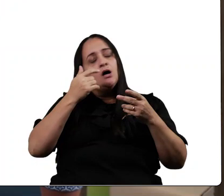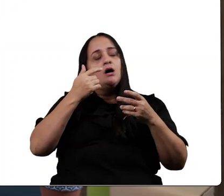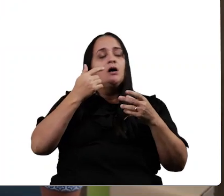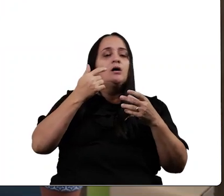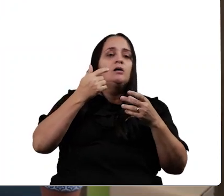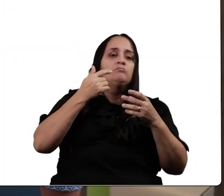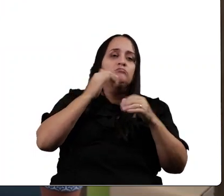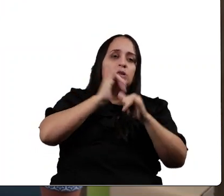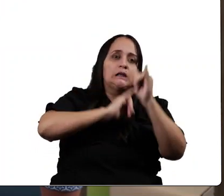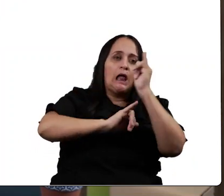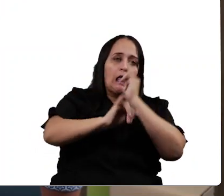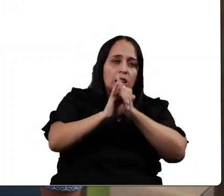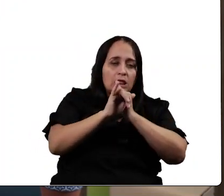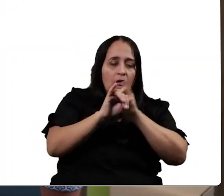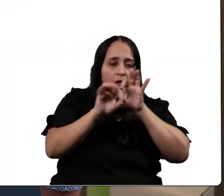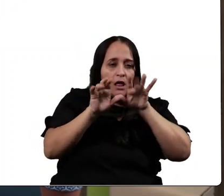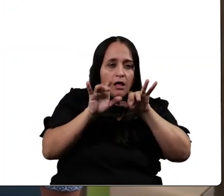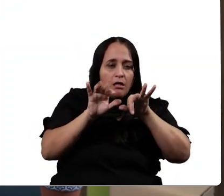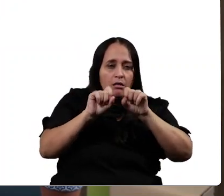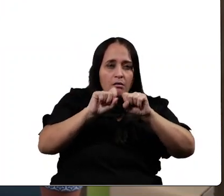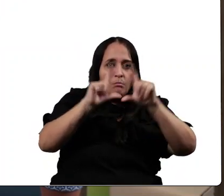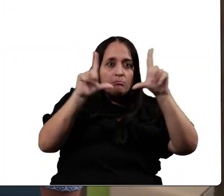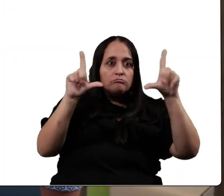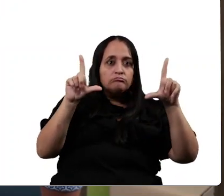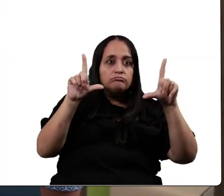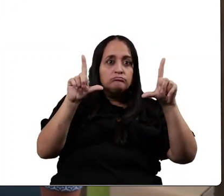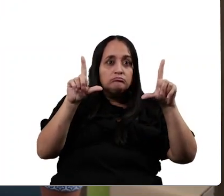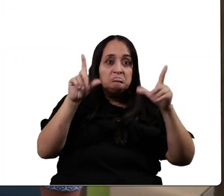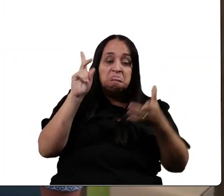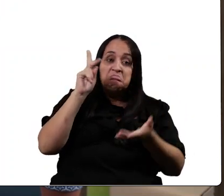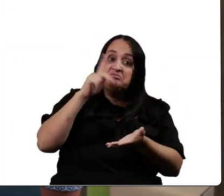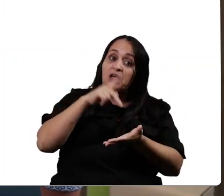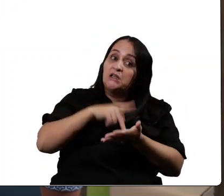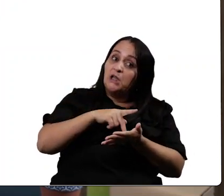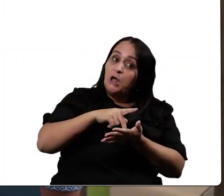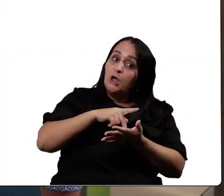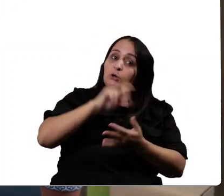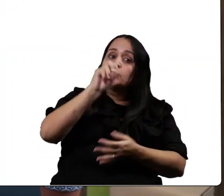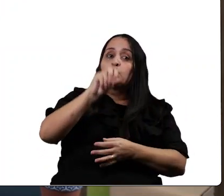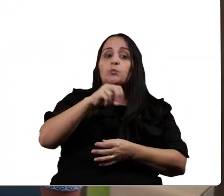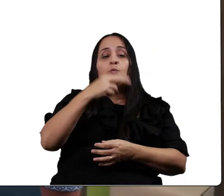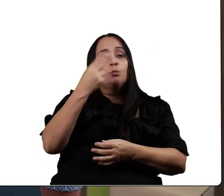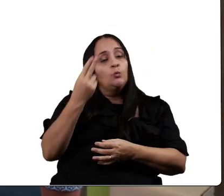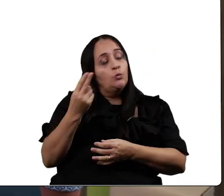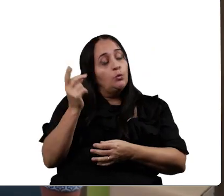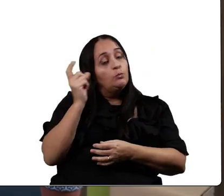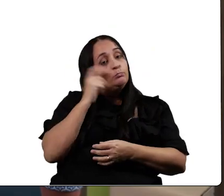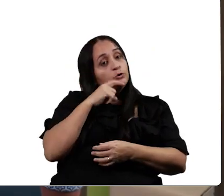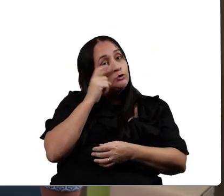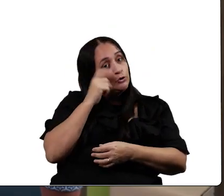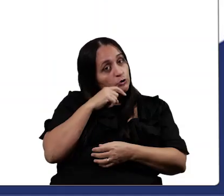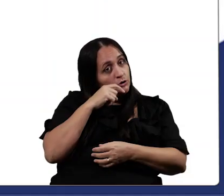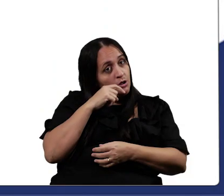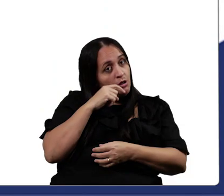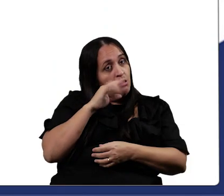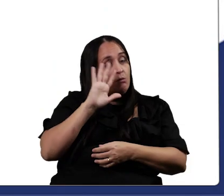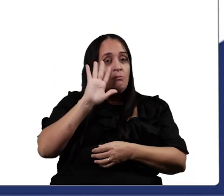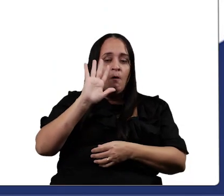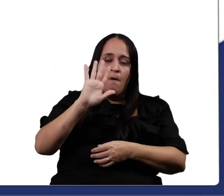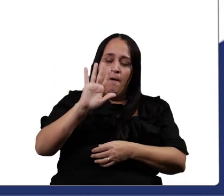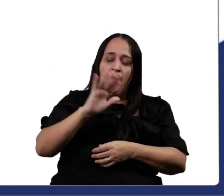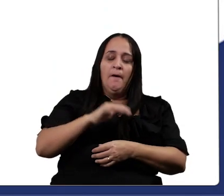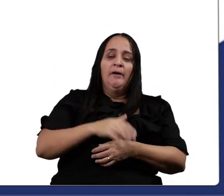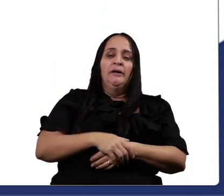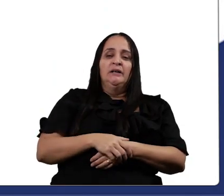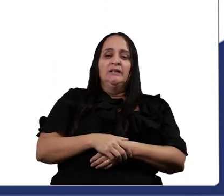alguém, você ficar antenado para ver se é fato de verdade ou se é uma mentira, como a gente chama de fake, tá?